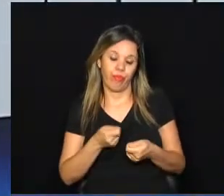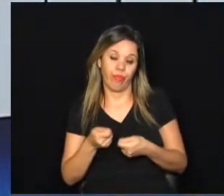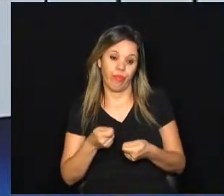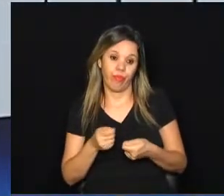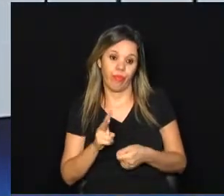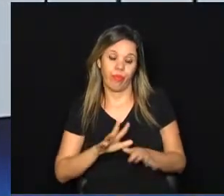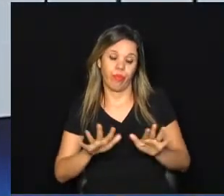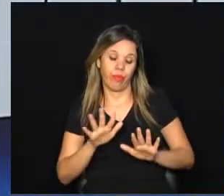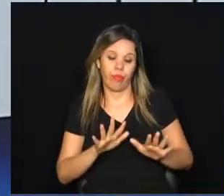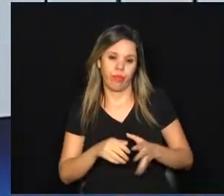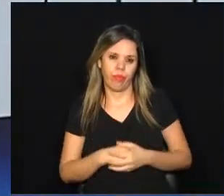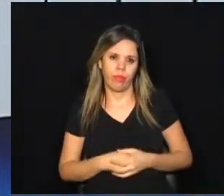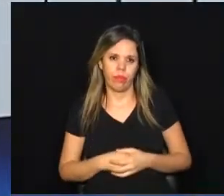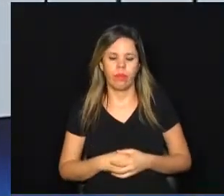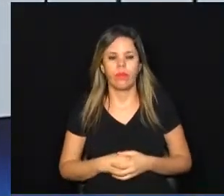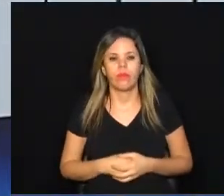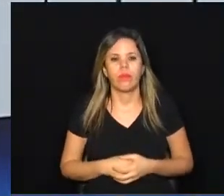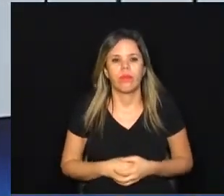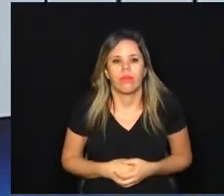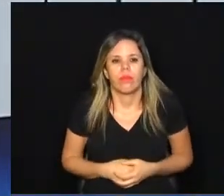sempre muito cuidado.